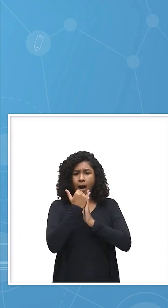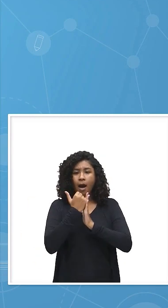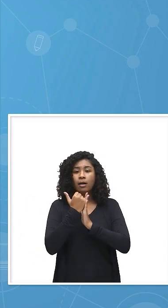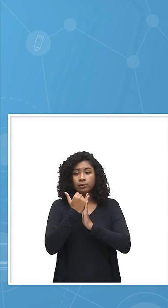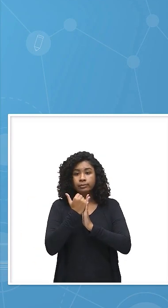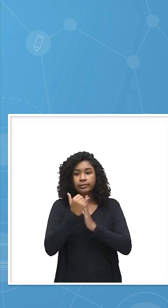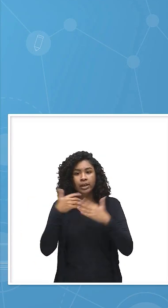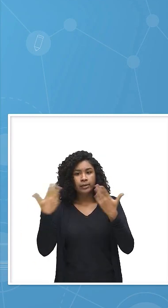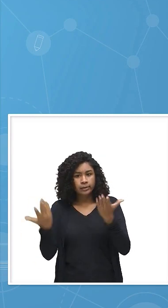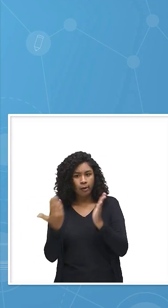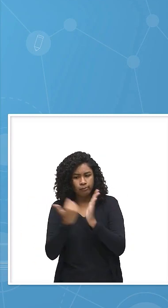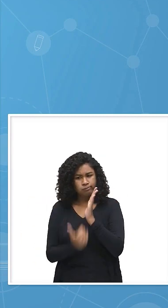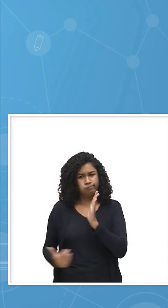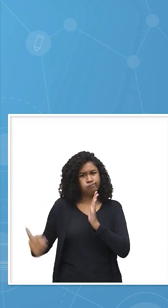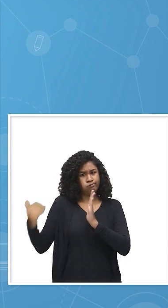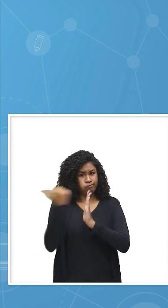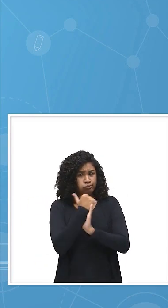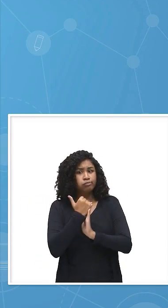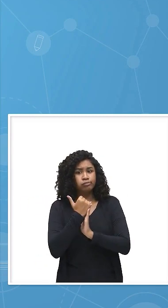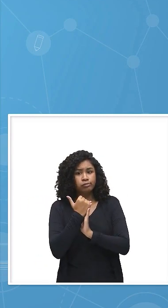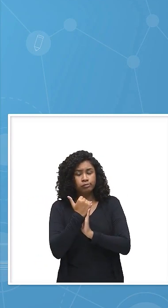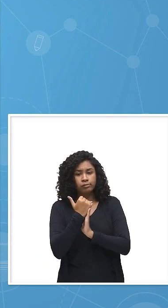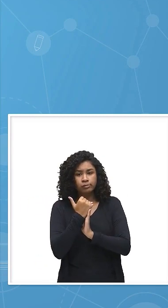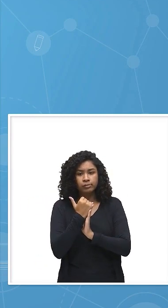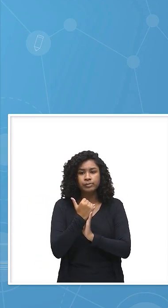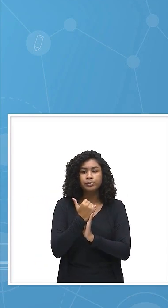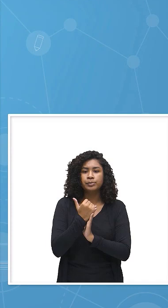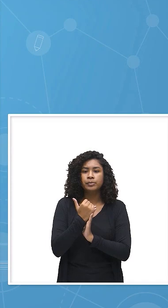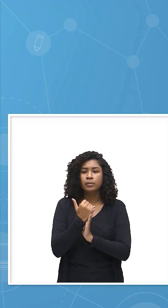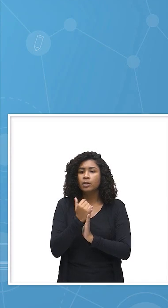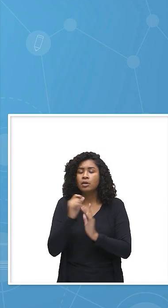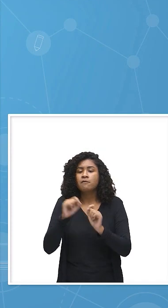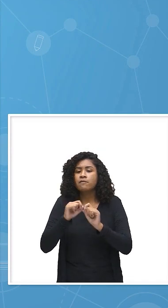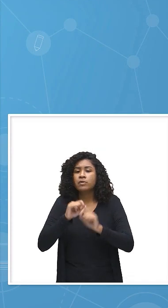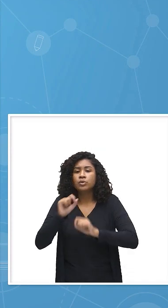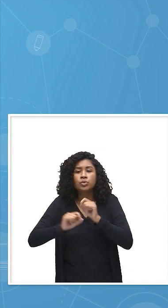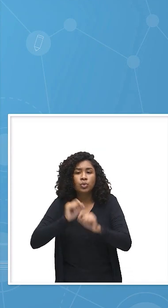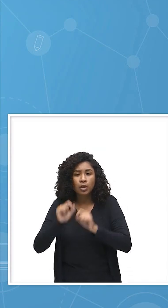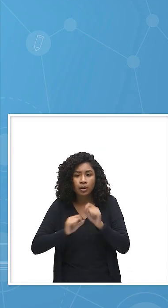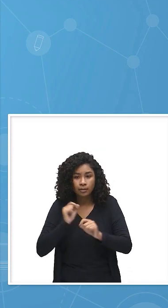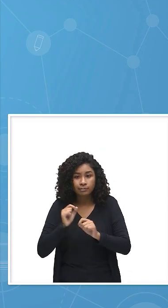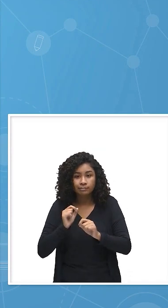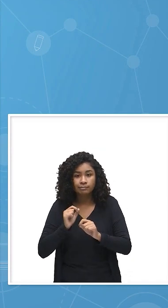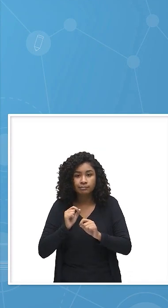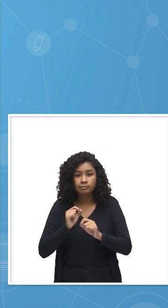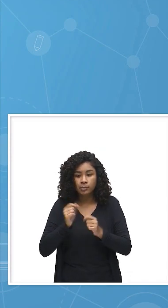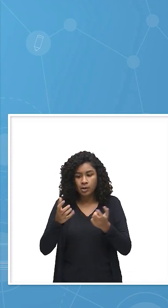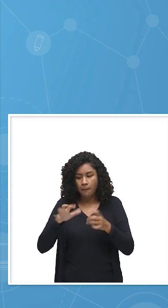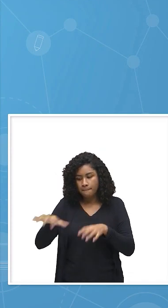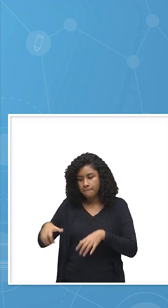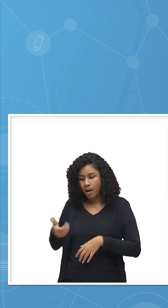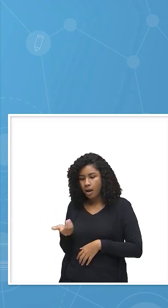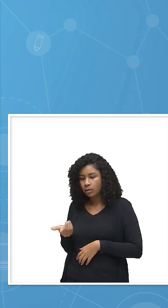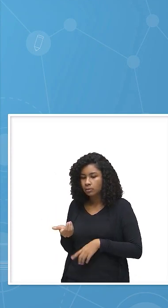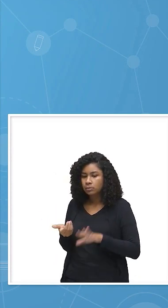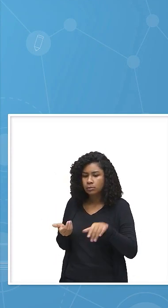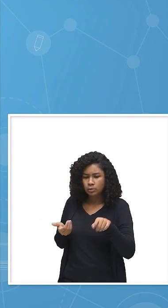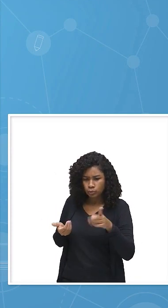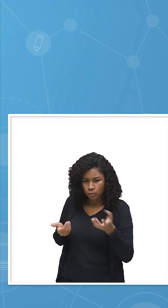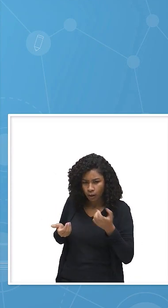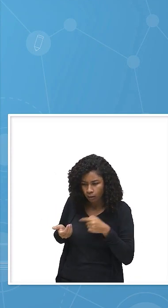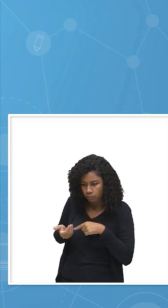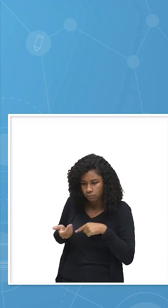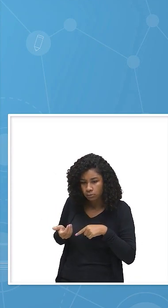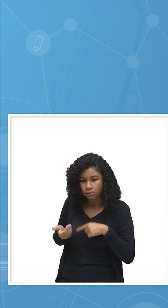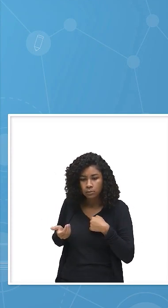esse excedente, né, aquilo que vai além do que eles precisam para sobreviver, eles começam a trocar com outros grupos